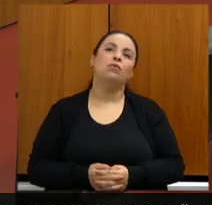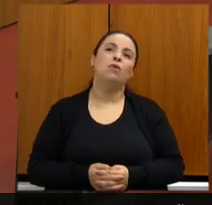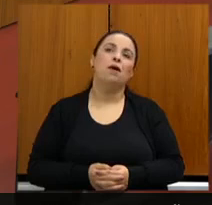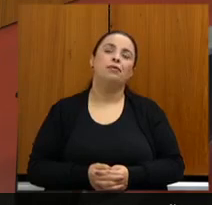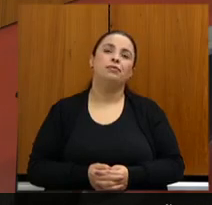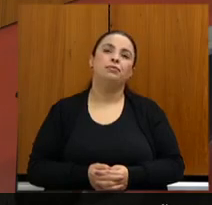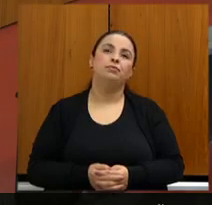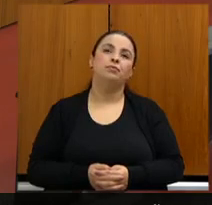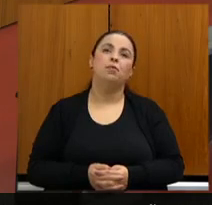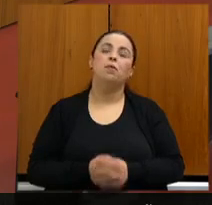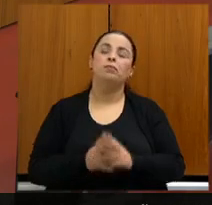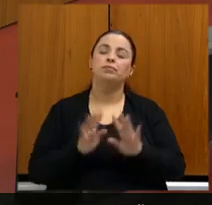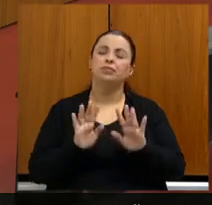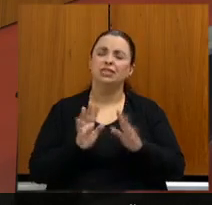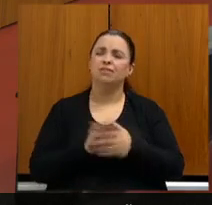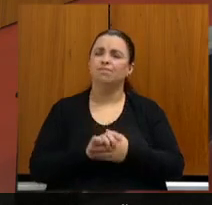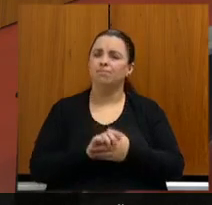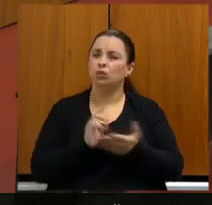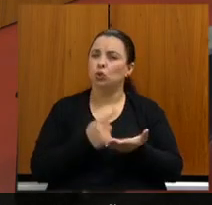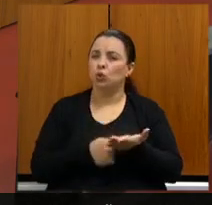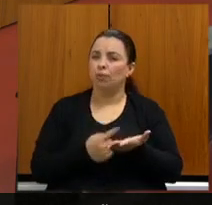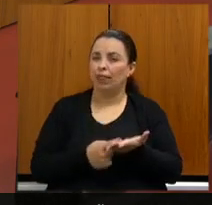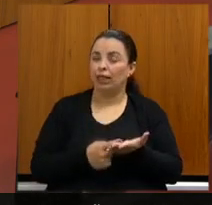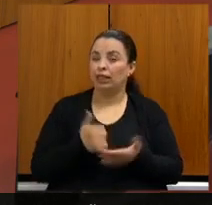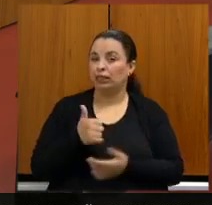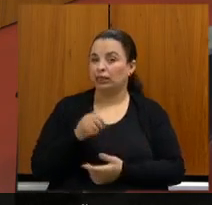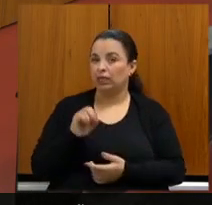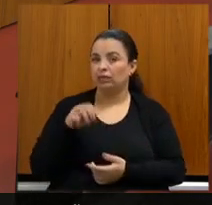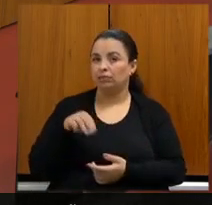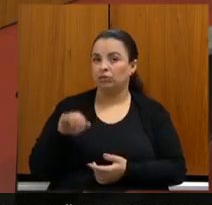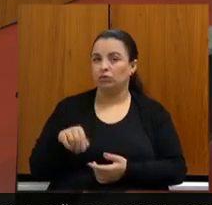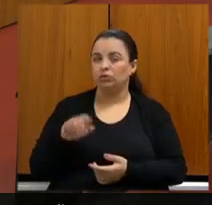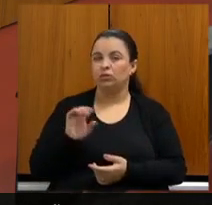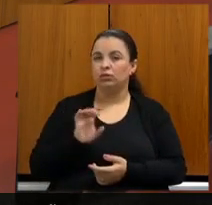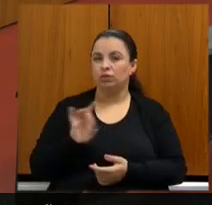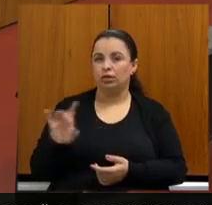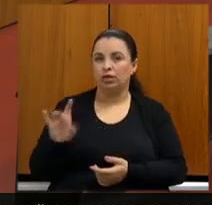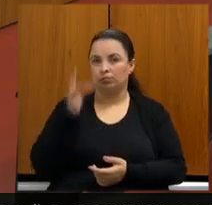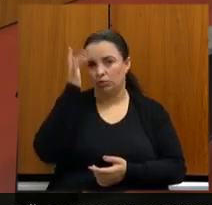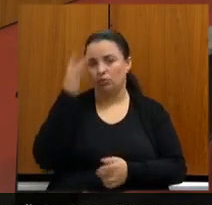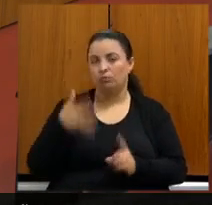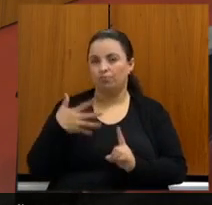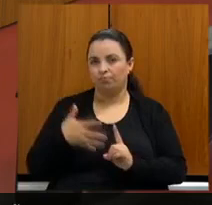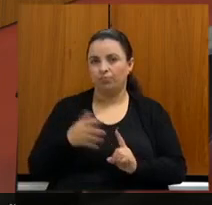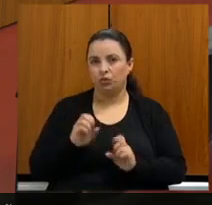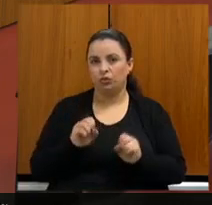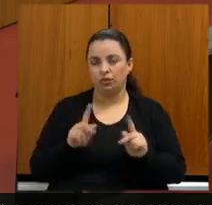vamos combinar 10 minutos já tem um